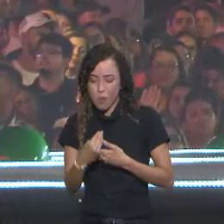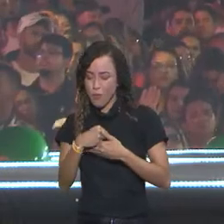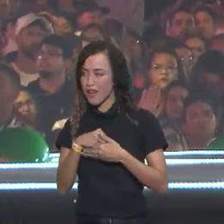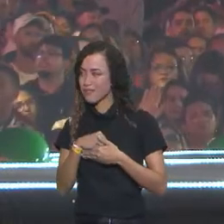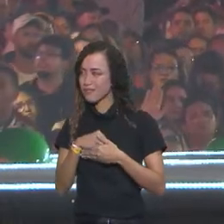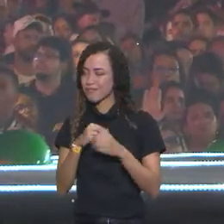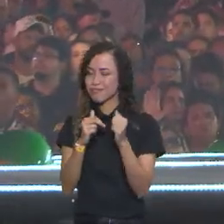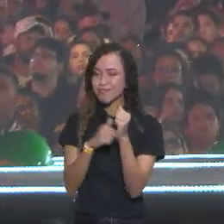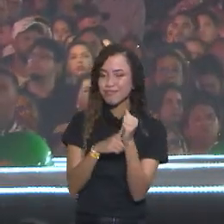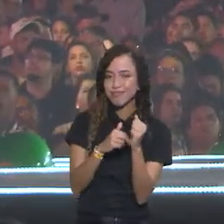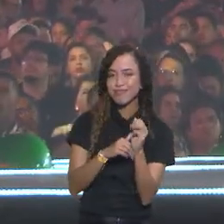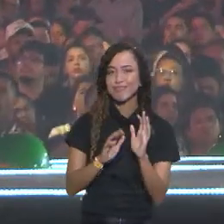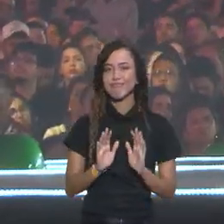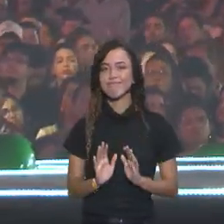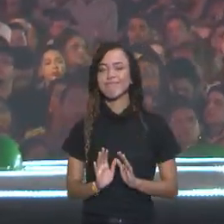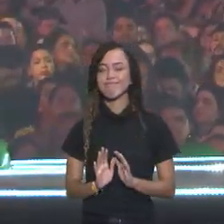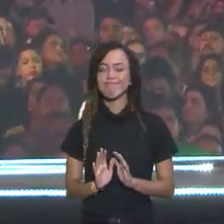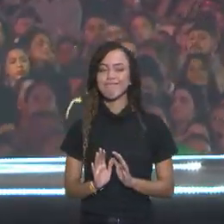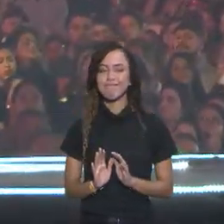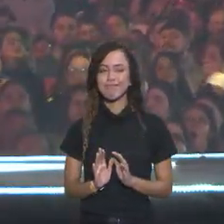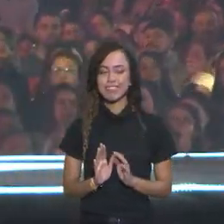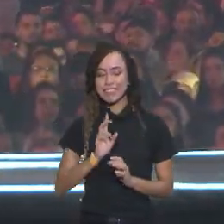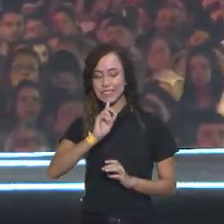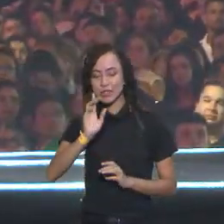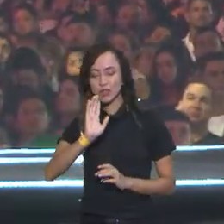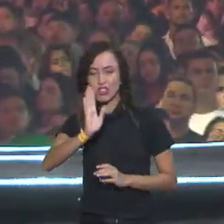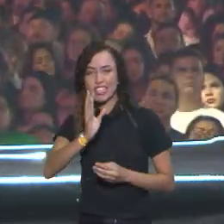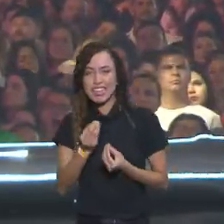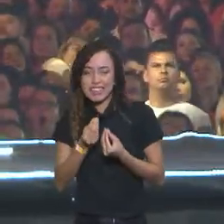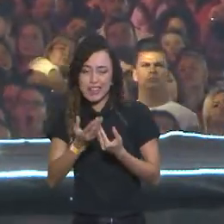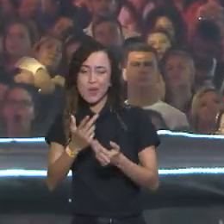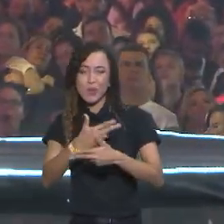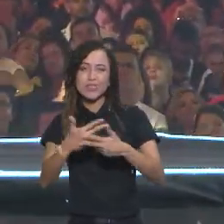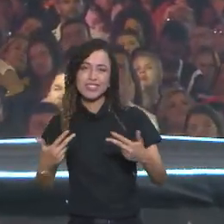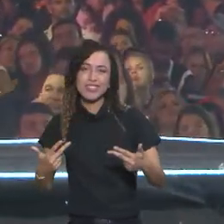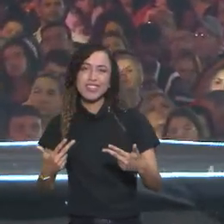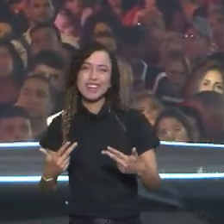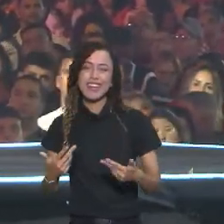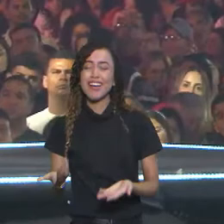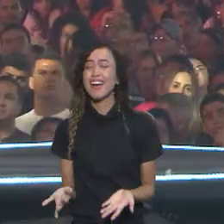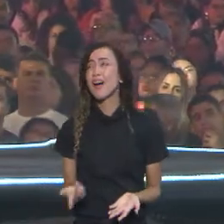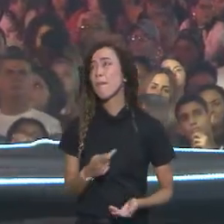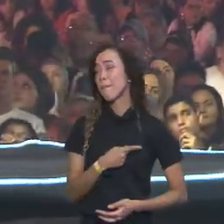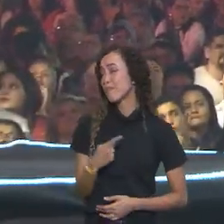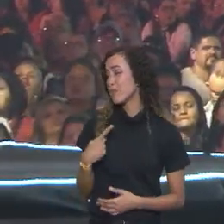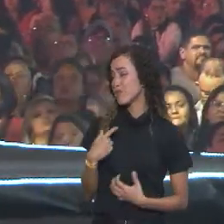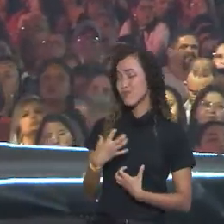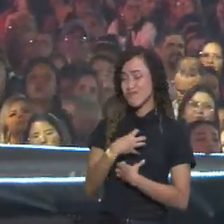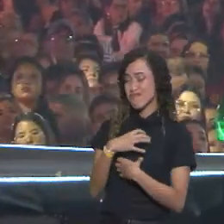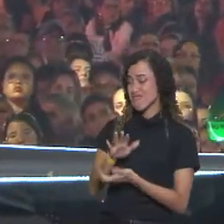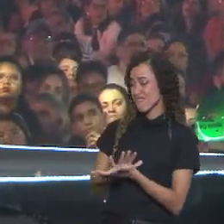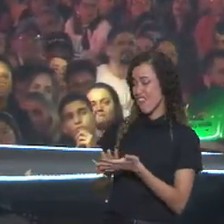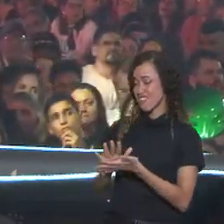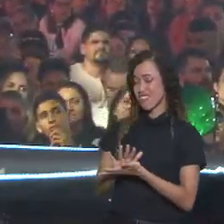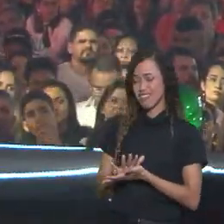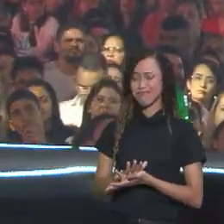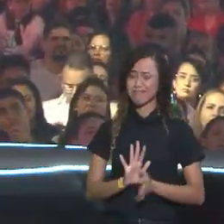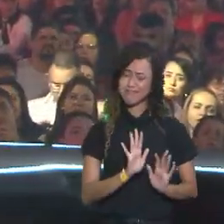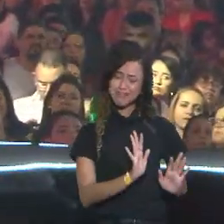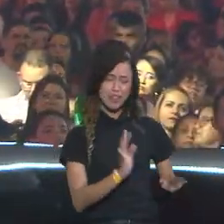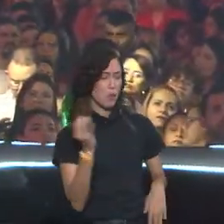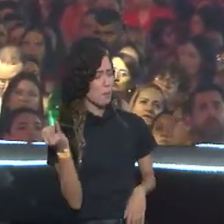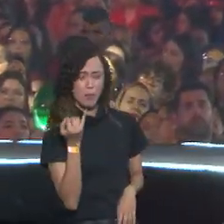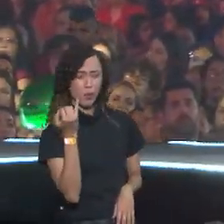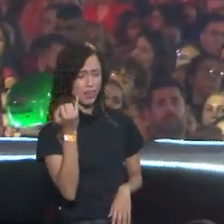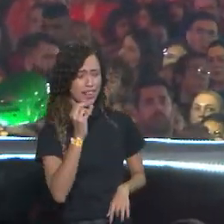essa vitória proteger isso que Deus já te deu mas pastor Eu não tô sentindo nada não